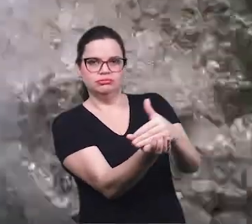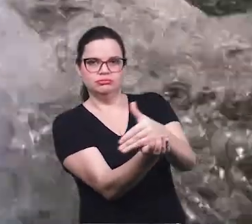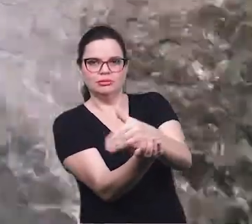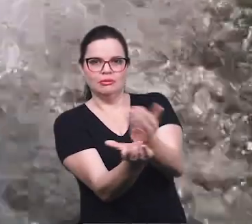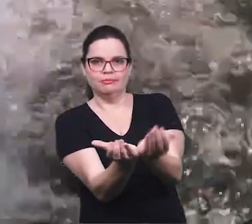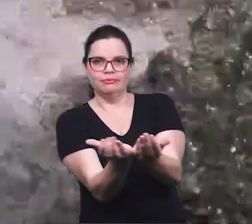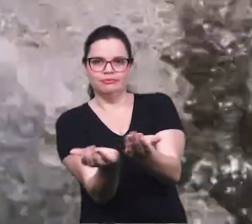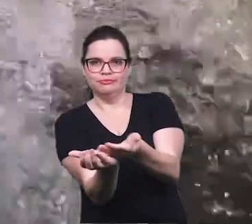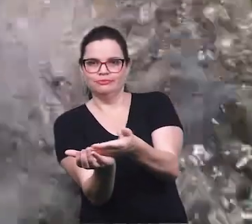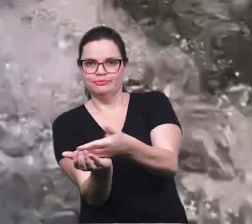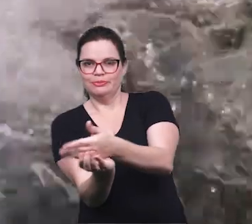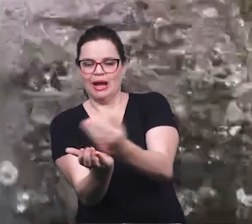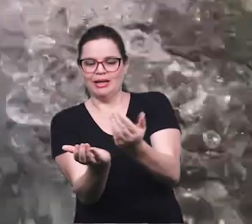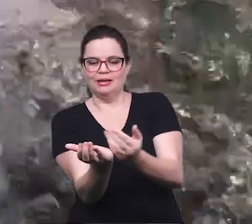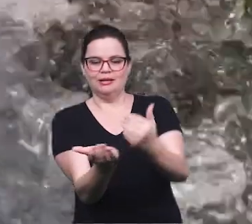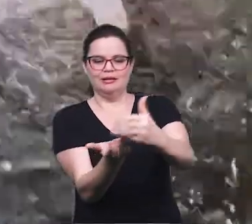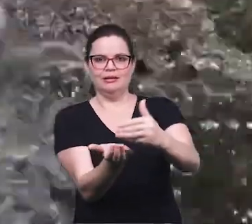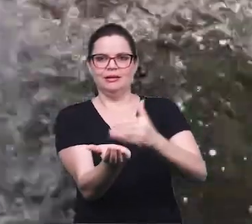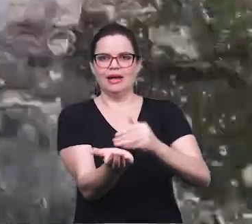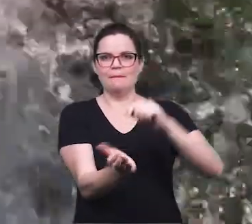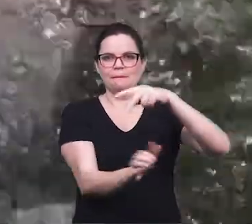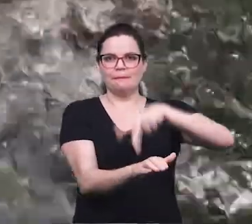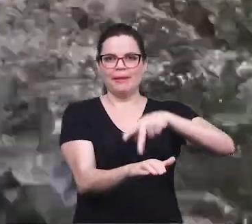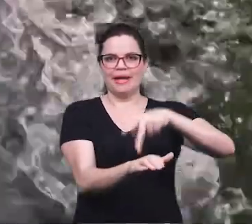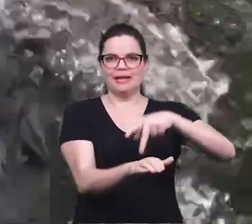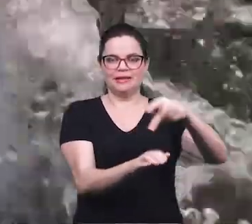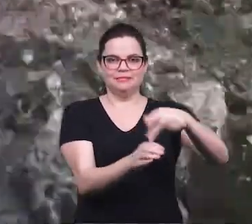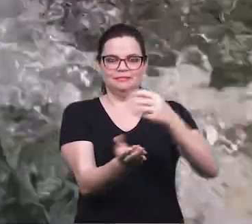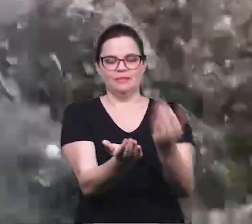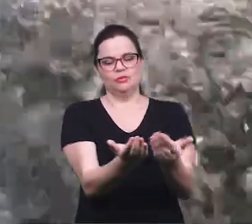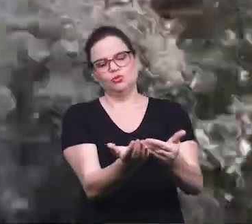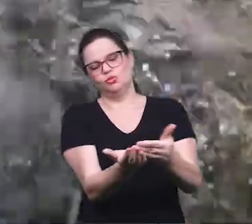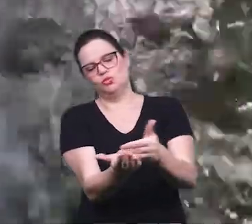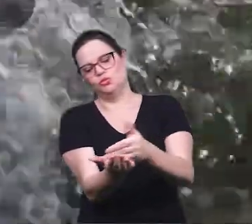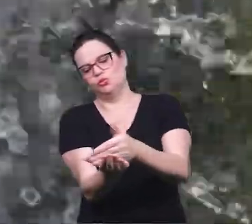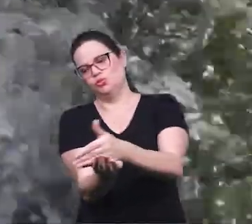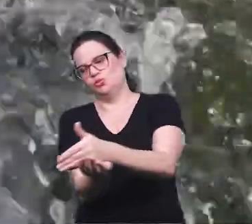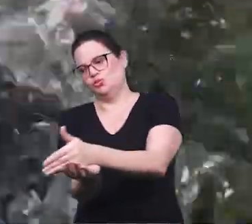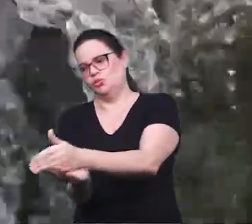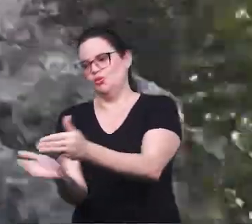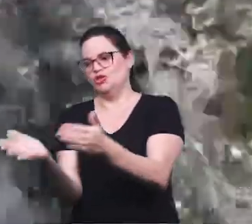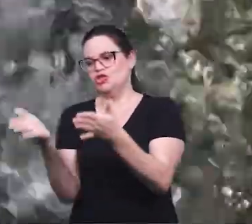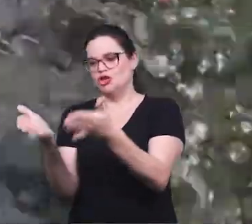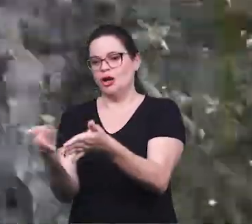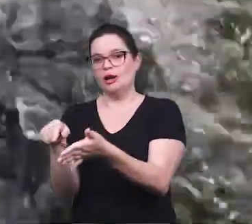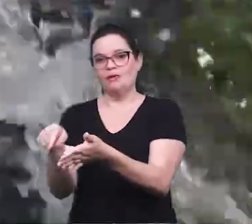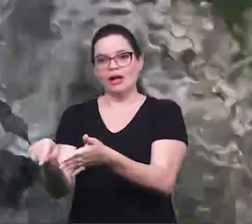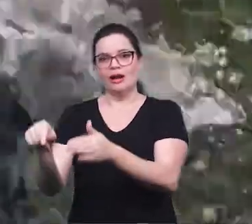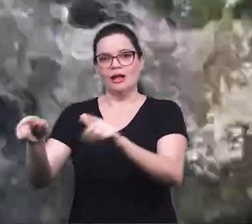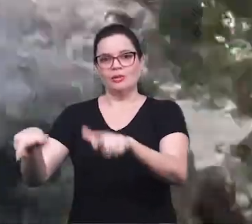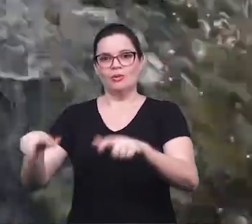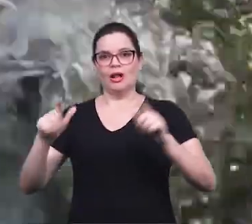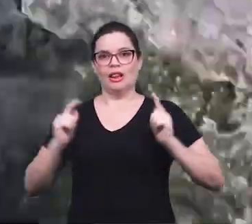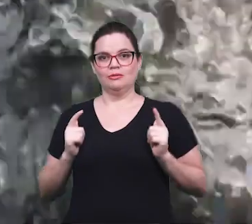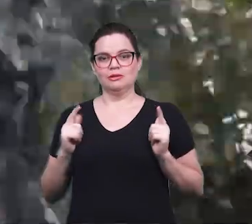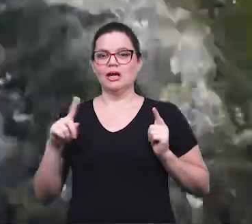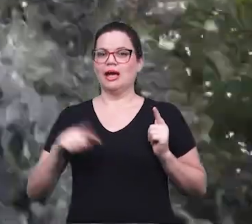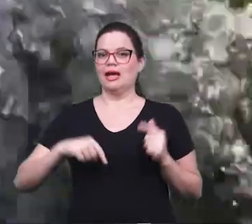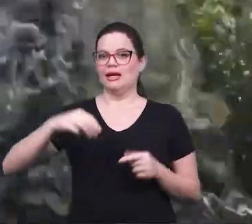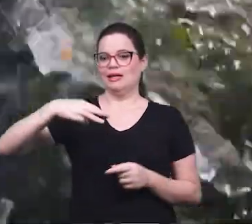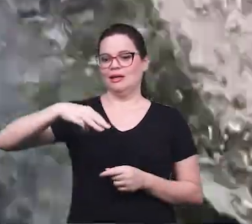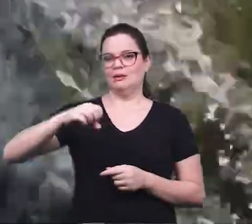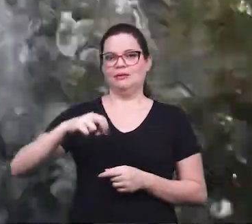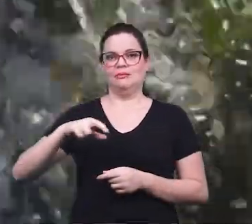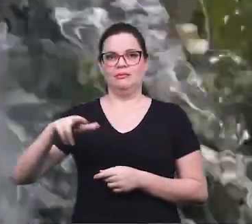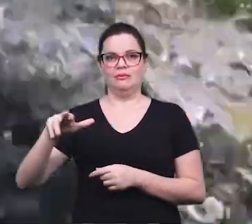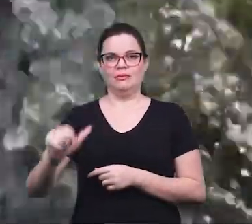Laodiceia, temperatura, né? quando chegava em Laodiceia, chegava morninha, porque agora ali perto, como eu falei, eu coloquei na